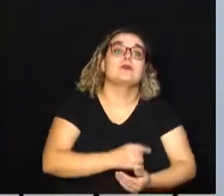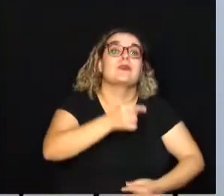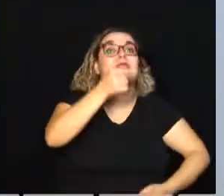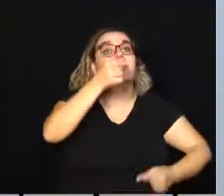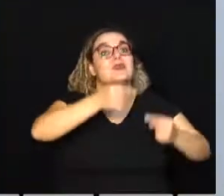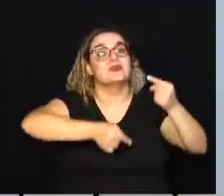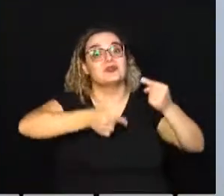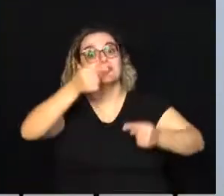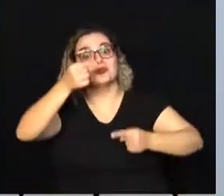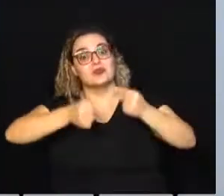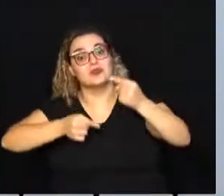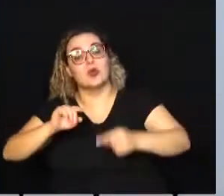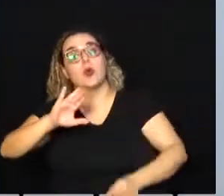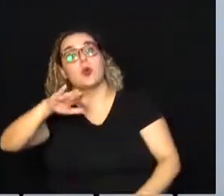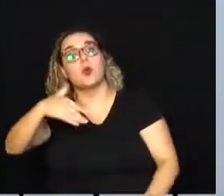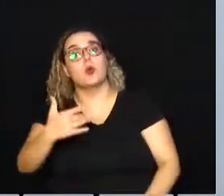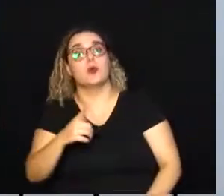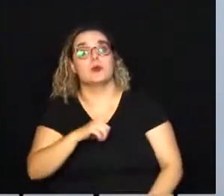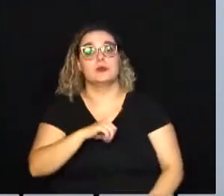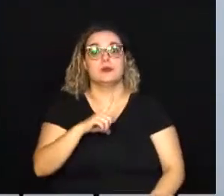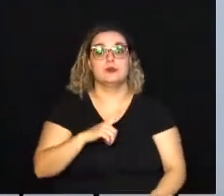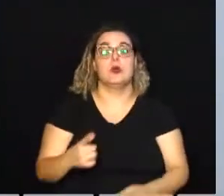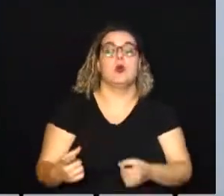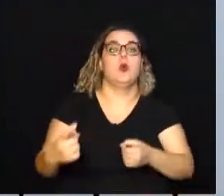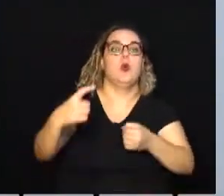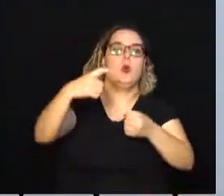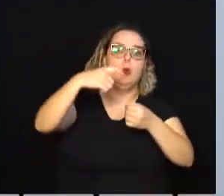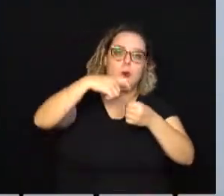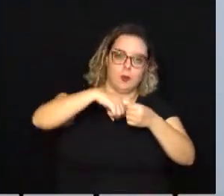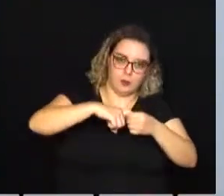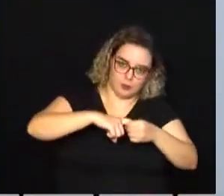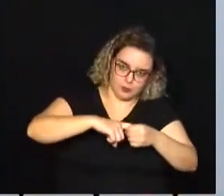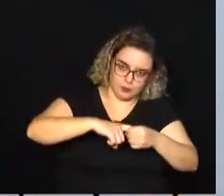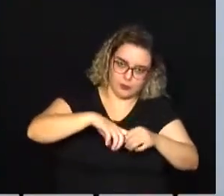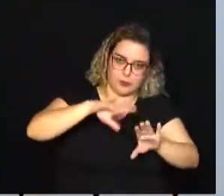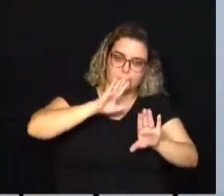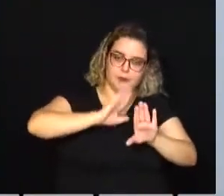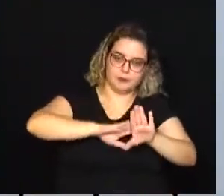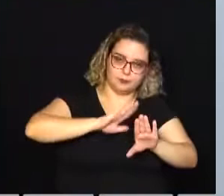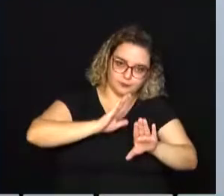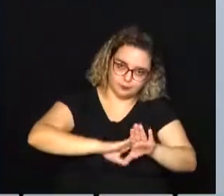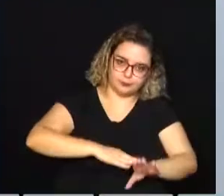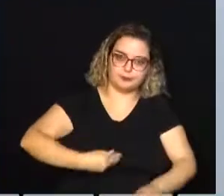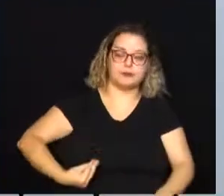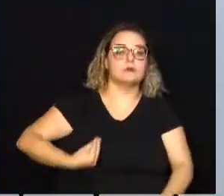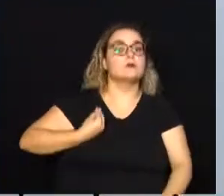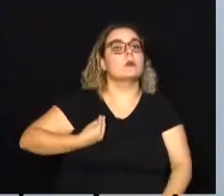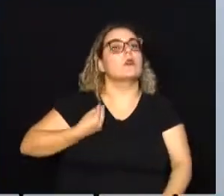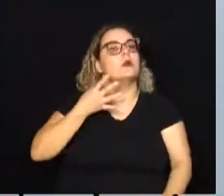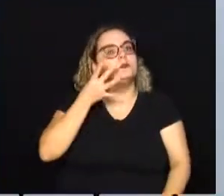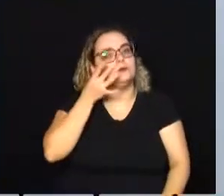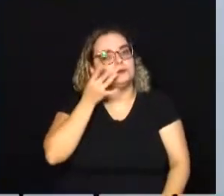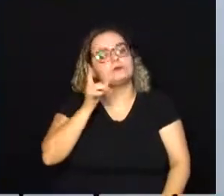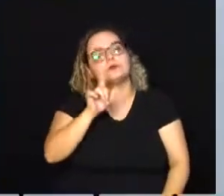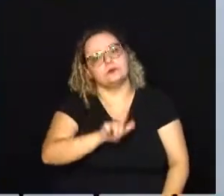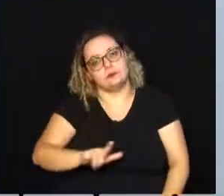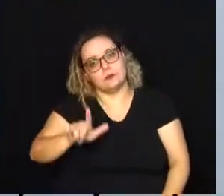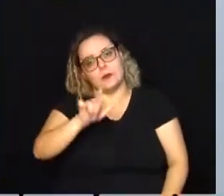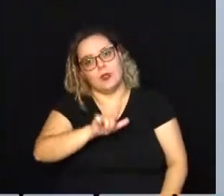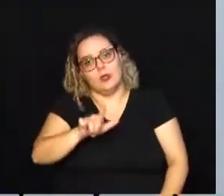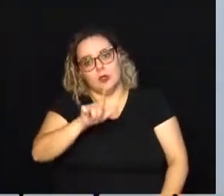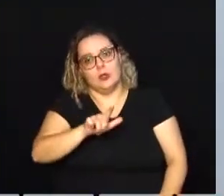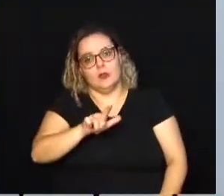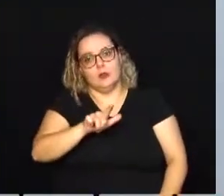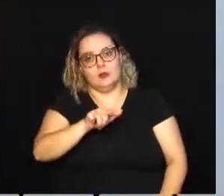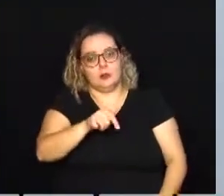quando a gente tiver condições do retorno das atividades presenciais. é evidente o prejuízo.